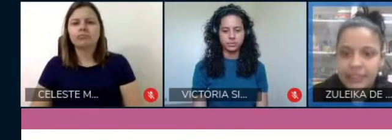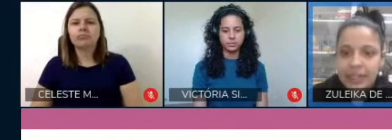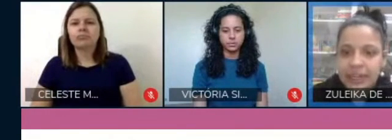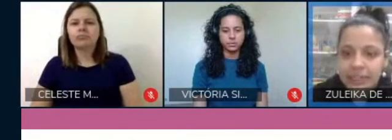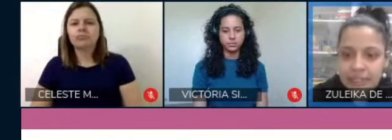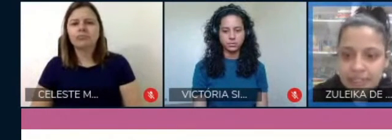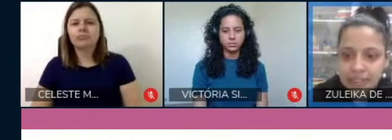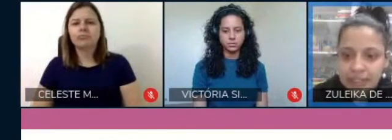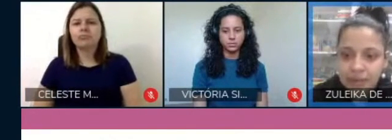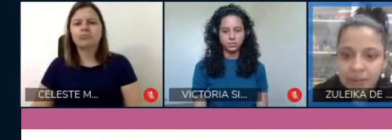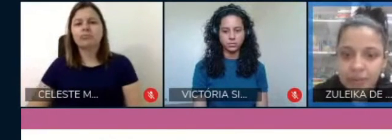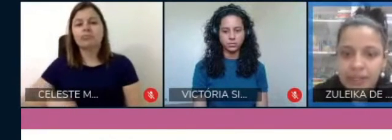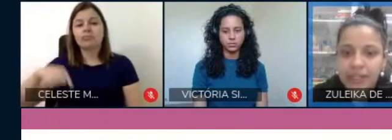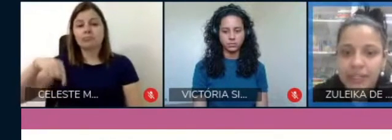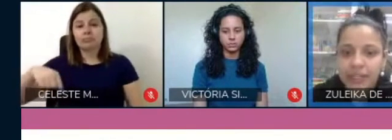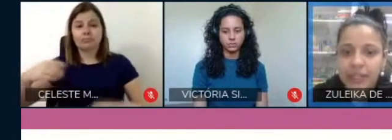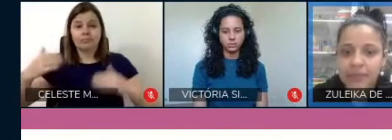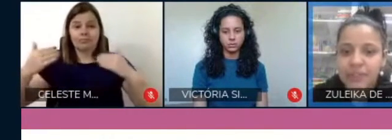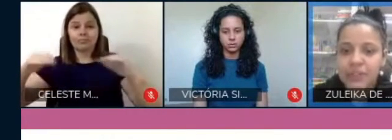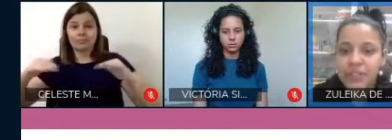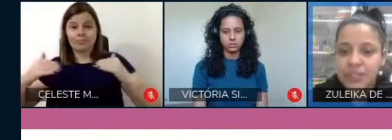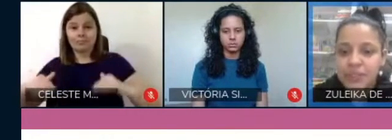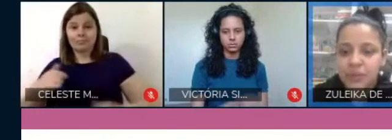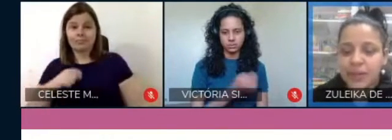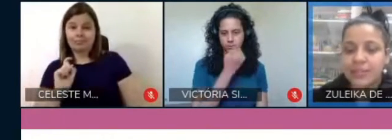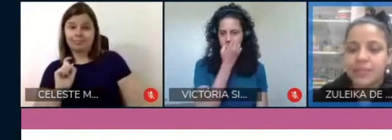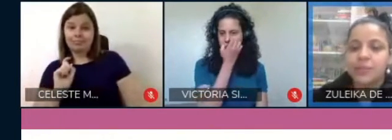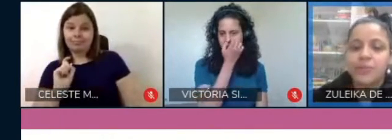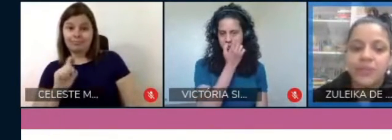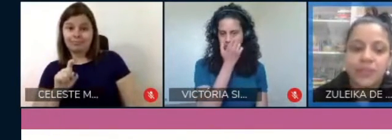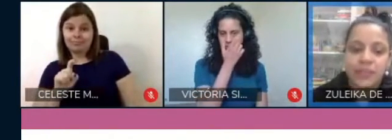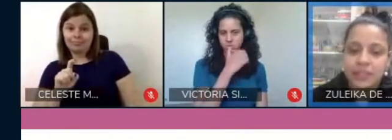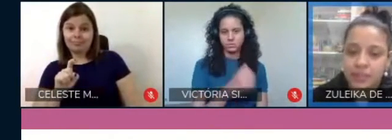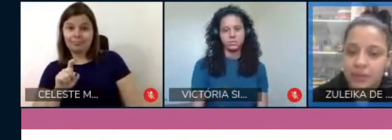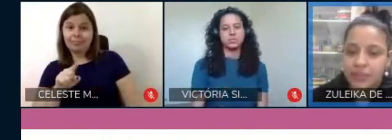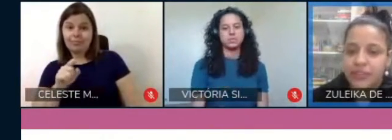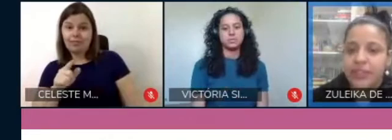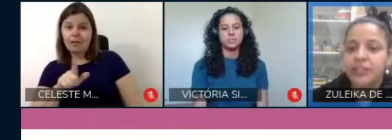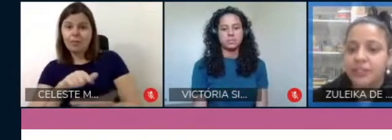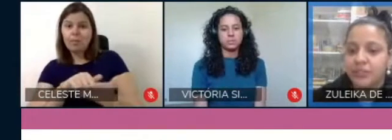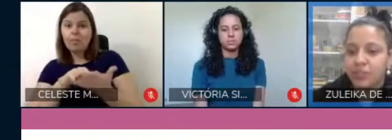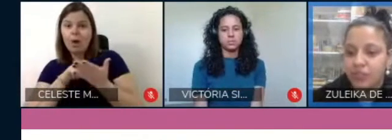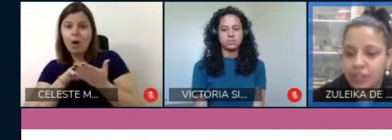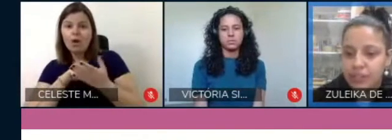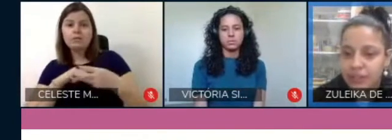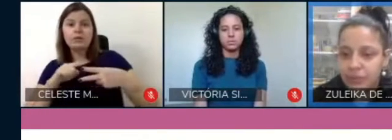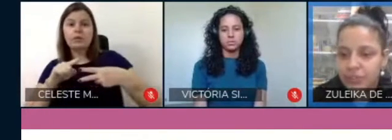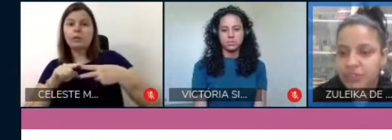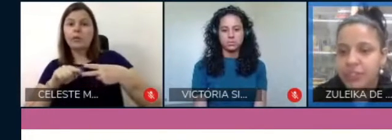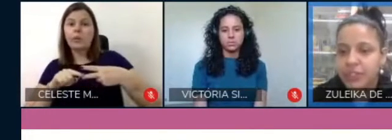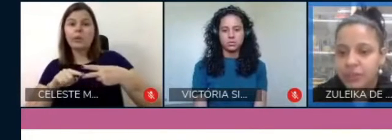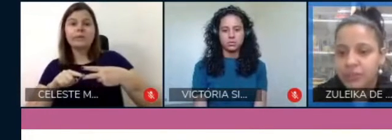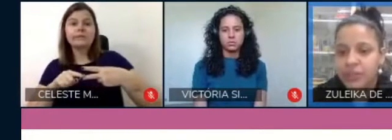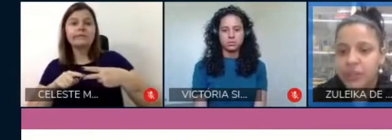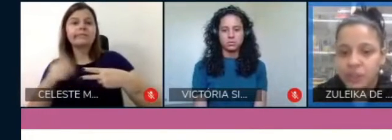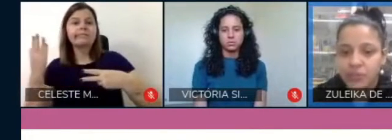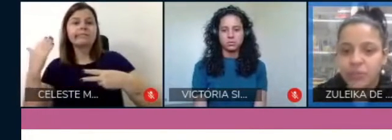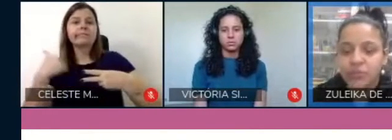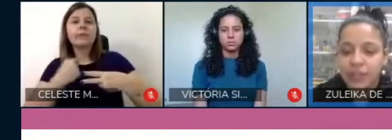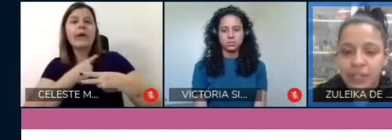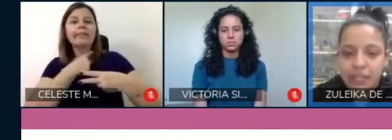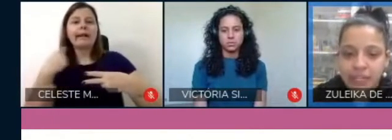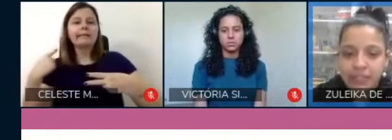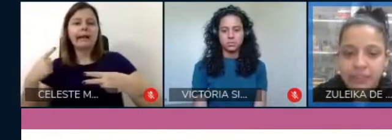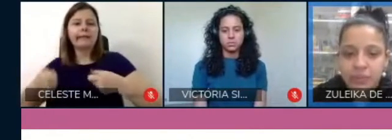E ali na lista, né, quando eu cliquei, ele me diz quais são os itens que eu deixei de devolver no dia que eu